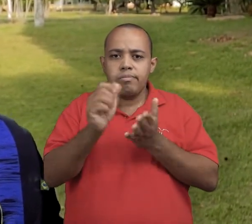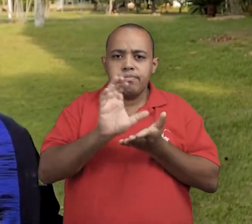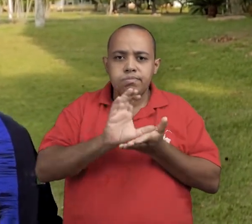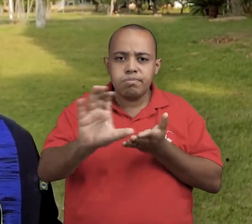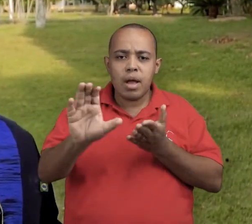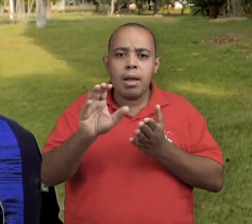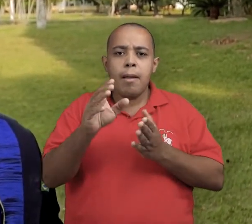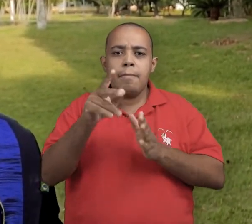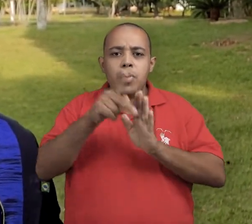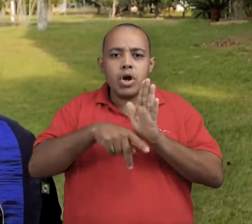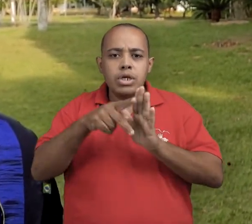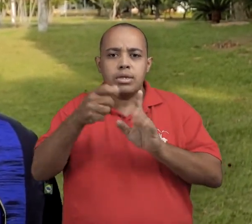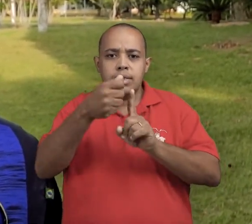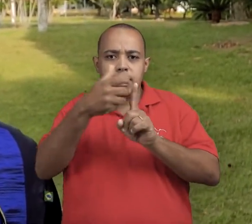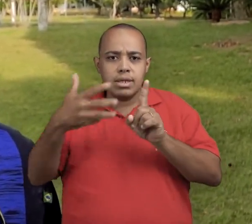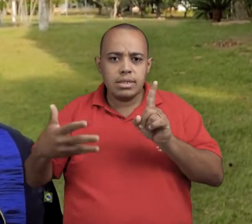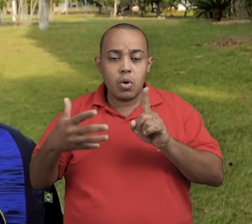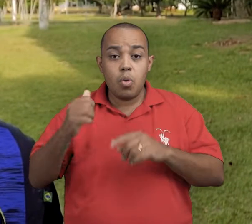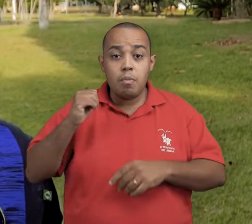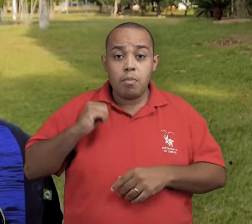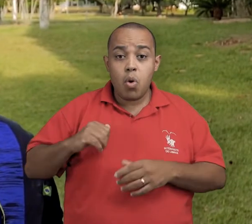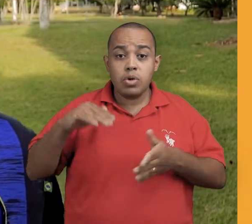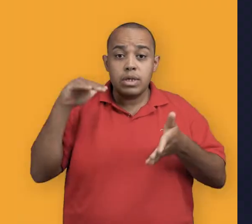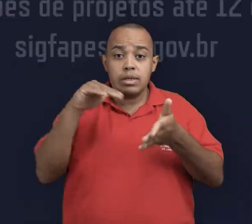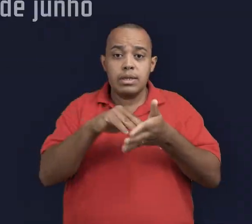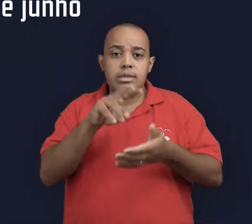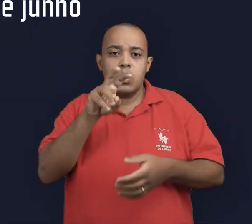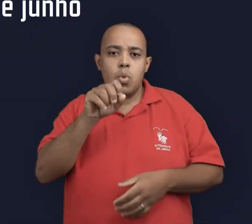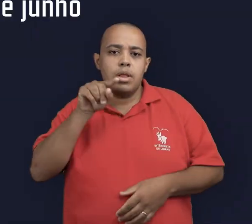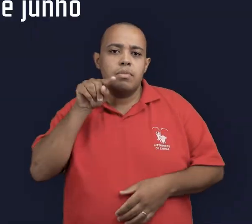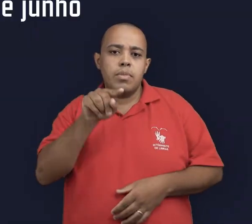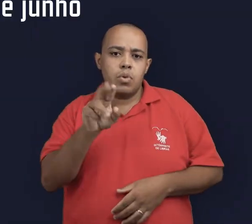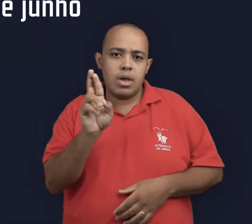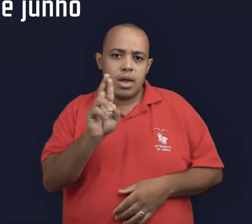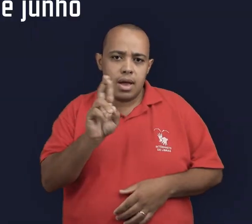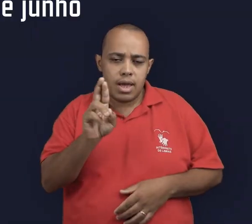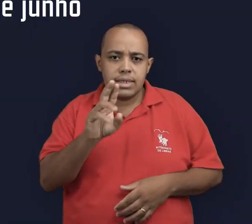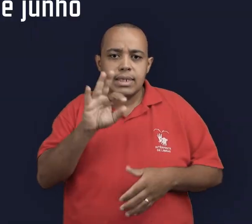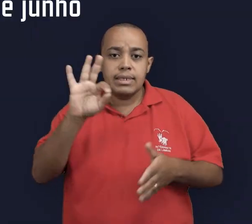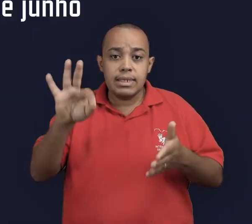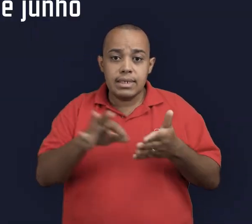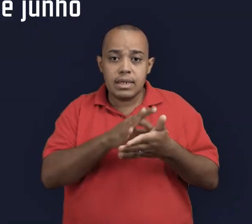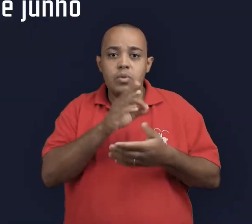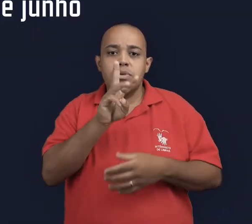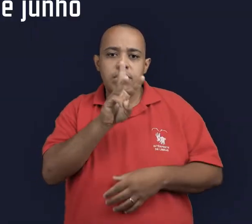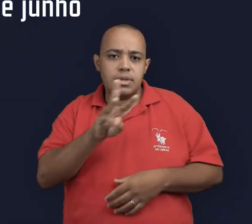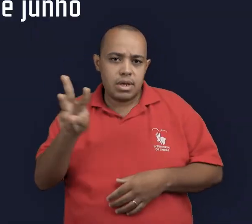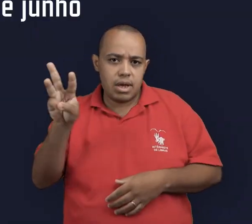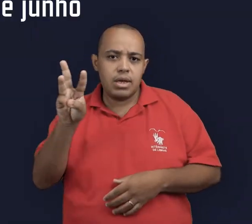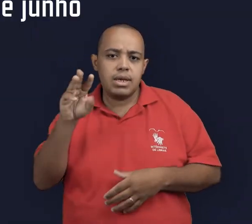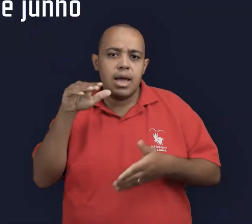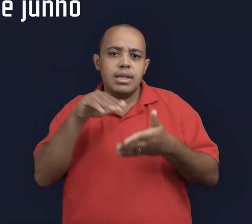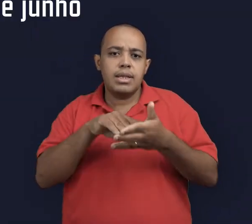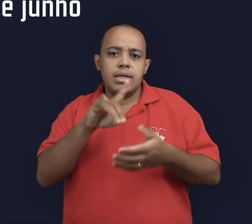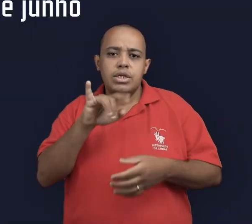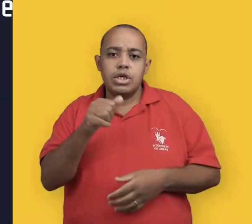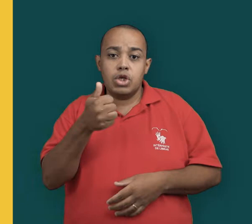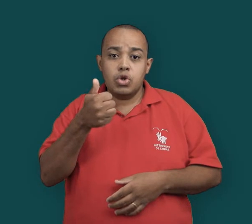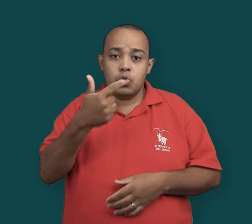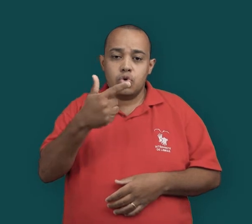os projetos de extensão com bolsas de até R$50 mil. As submissões dos projetos devem ser feitas através do site até o dia 12 de